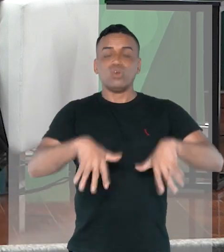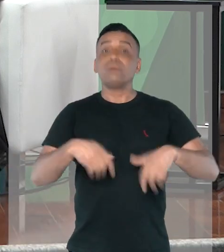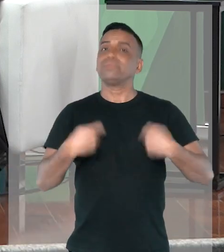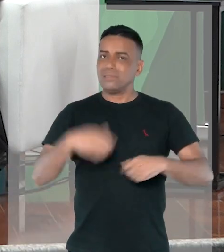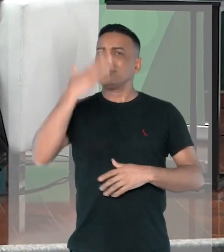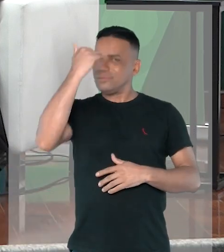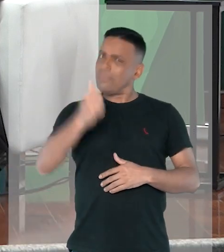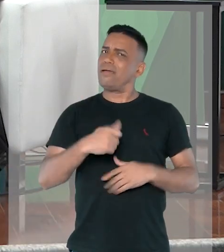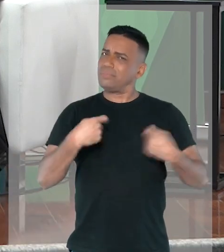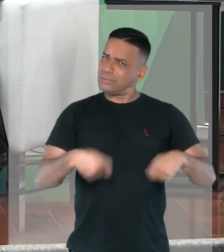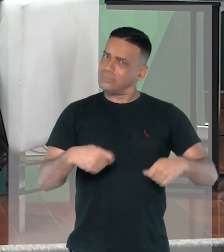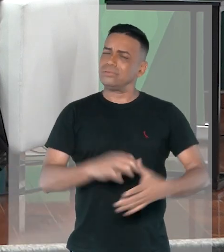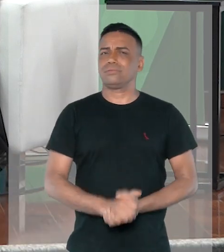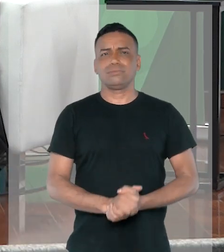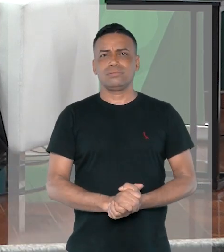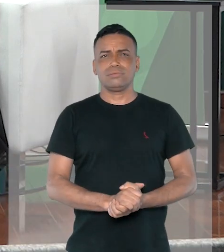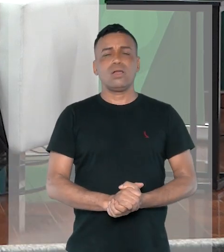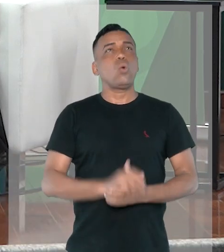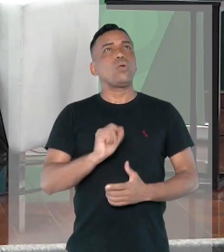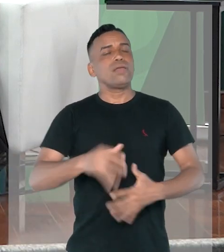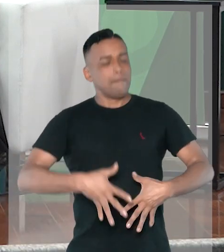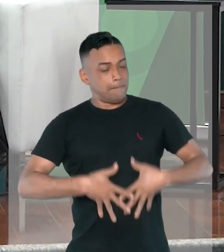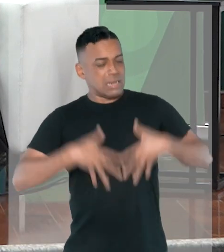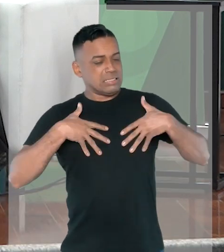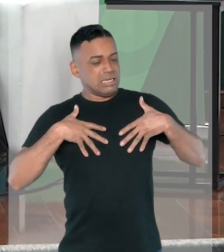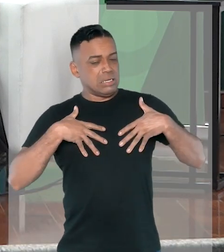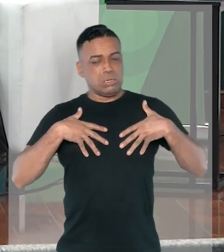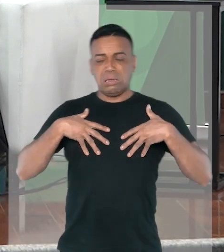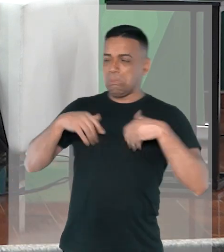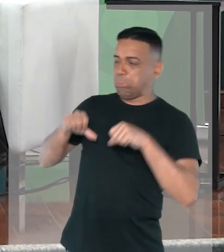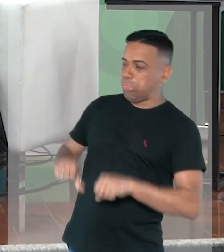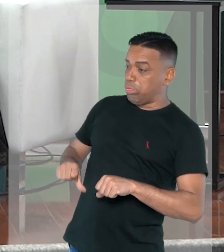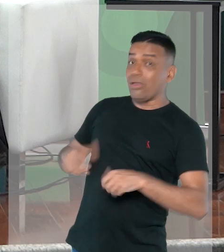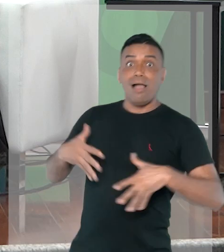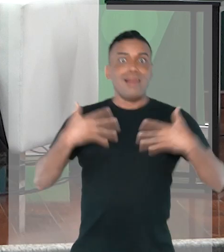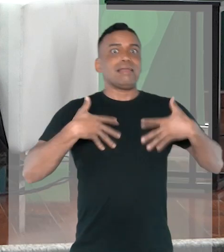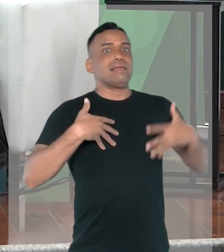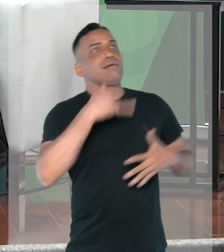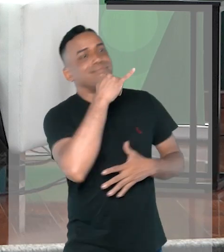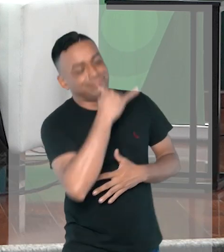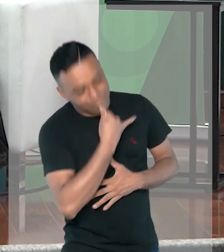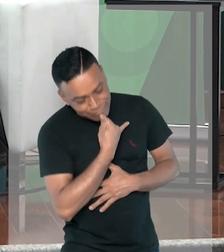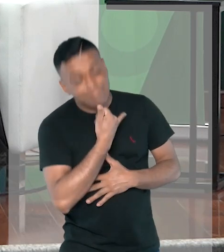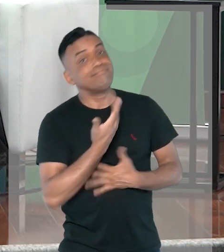precisa? O que é prazer, o que é desprazer, o que é alegria, o que é